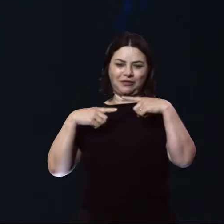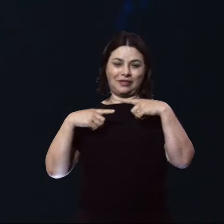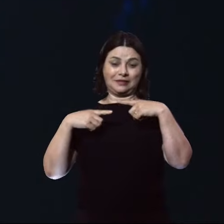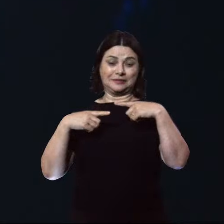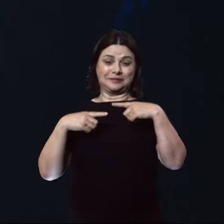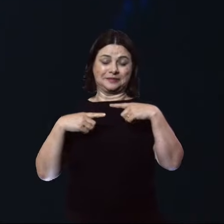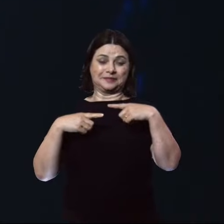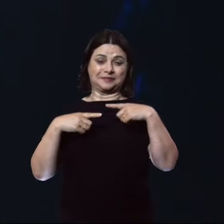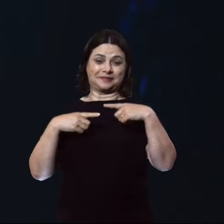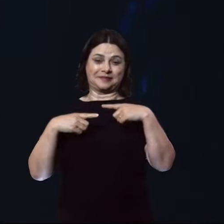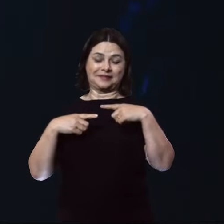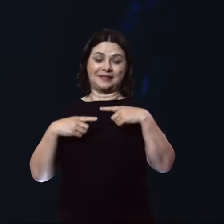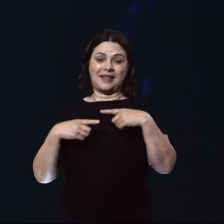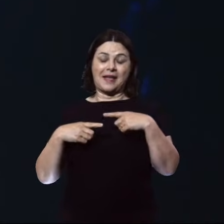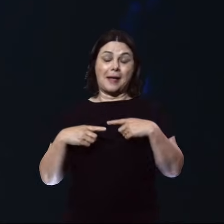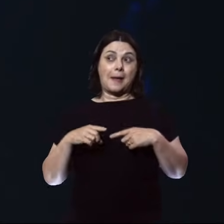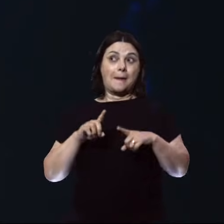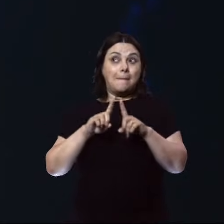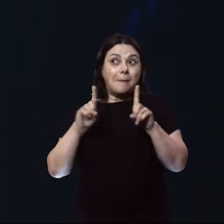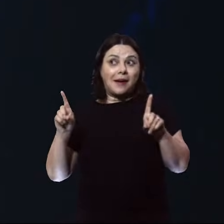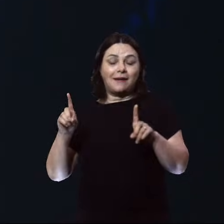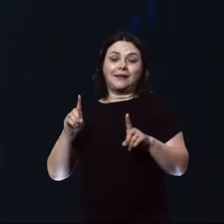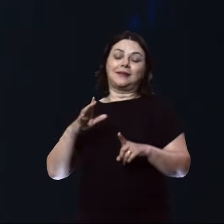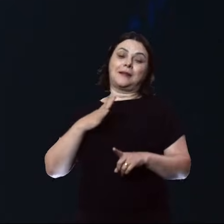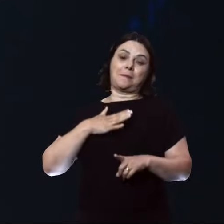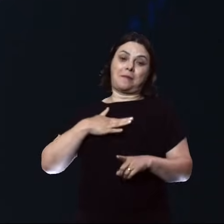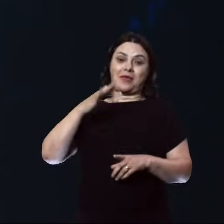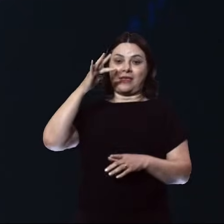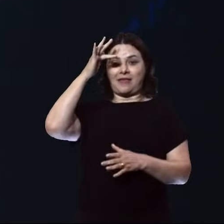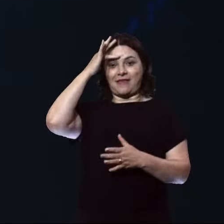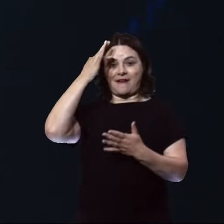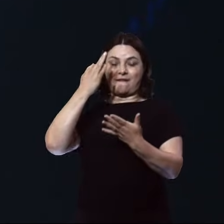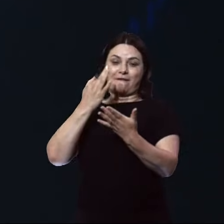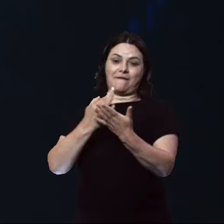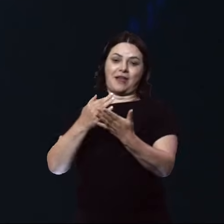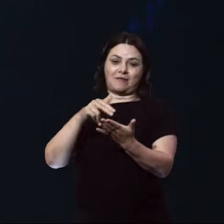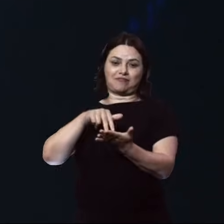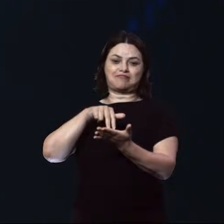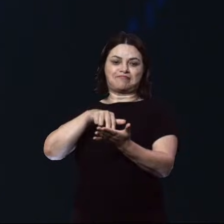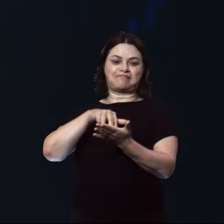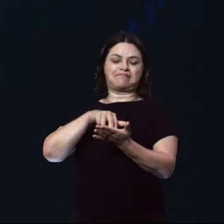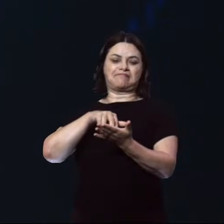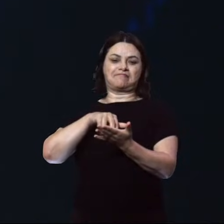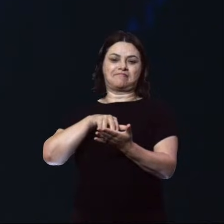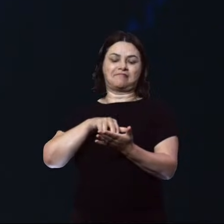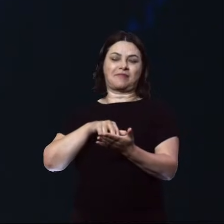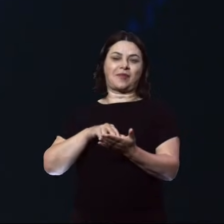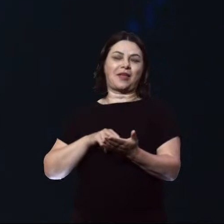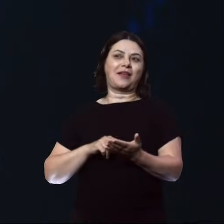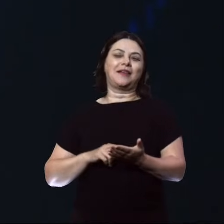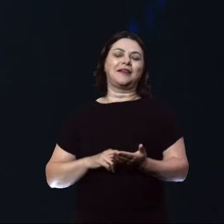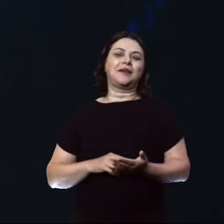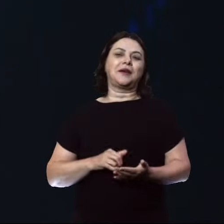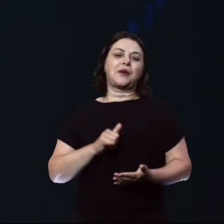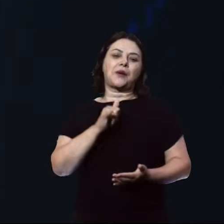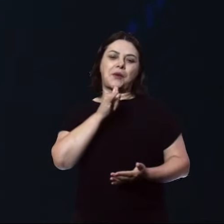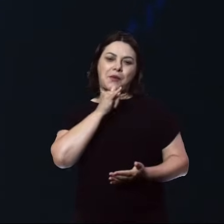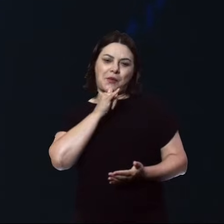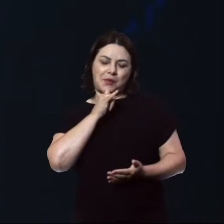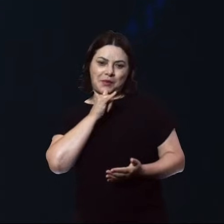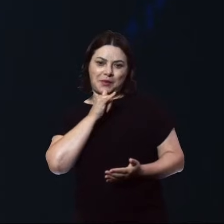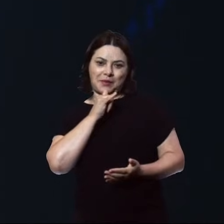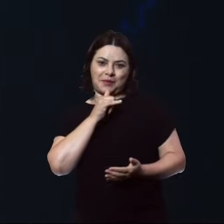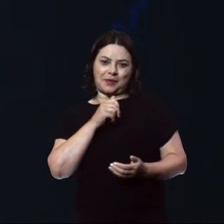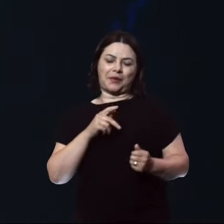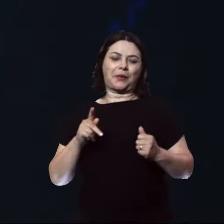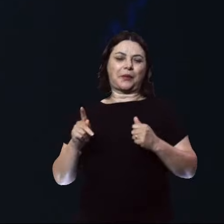minha fé ainda está firme, não está afundando ainda. Como que está o Pedro do teu coração? Está andando sobre as